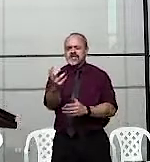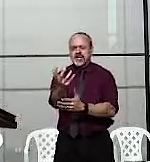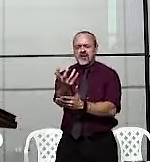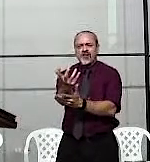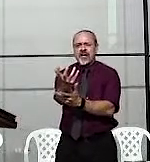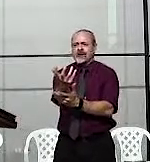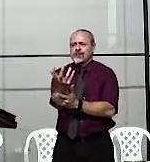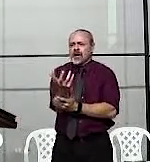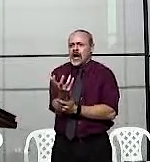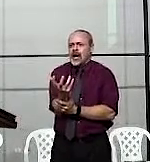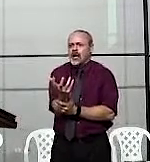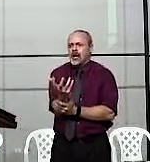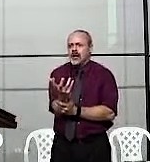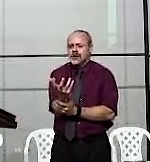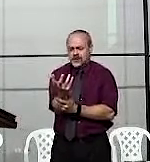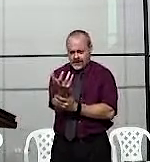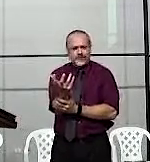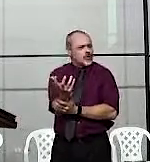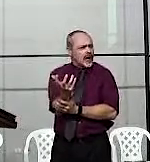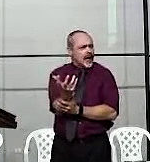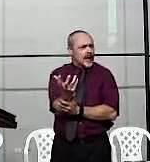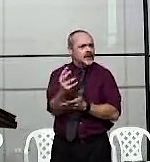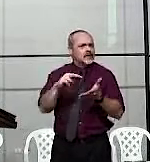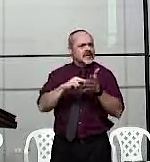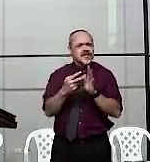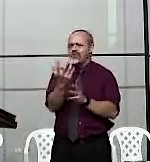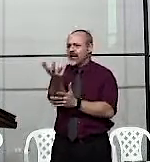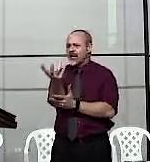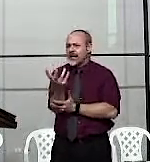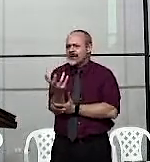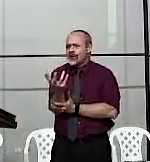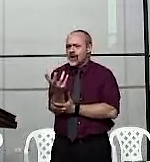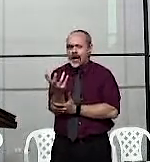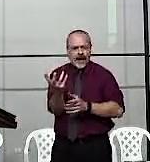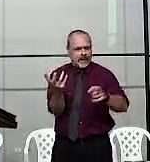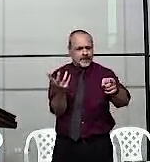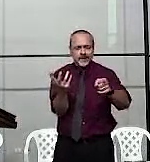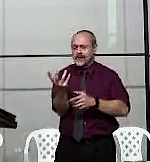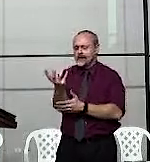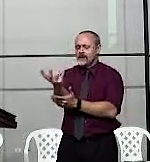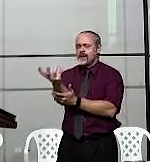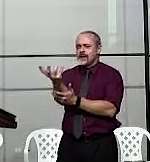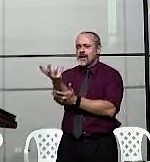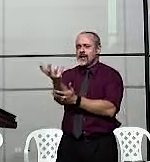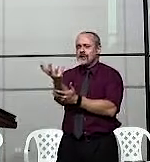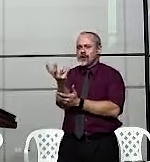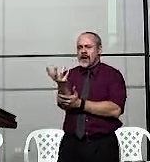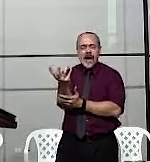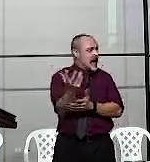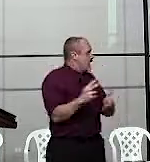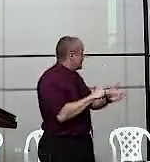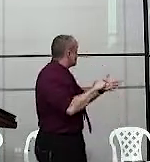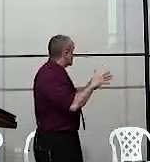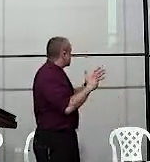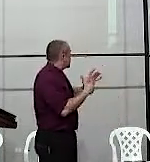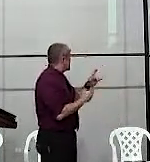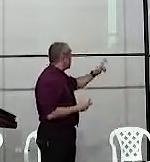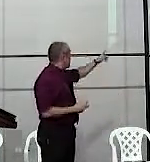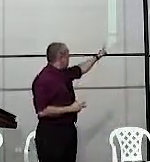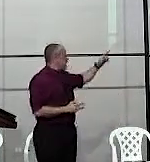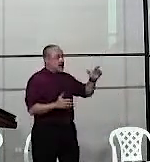O que significa invocar? O que significa invocar?